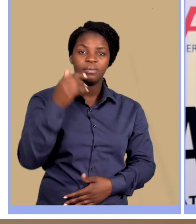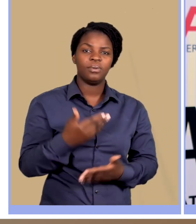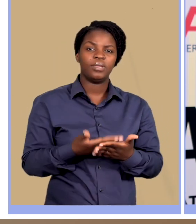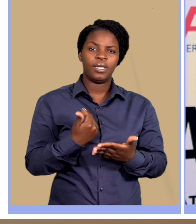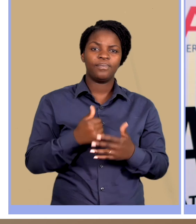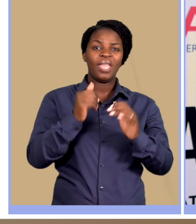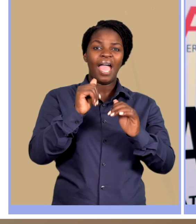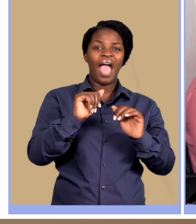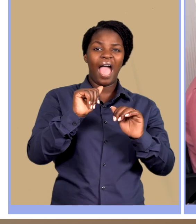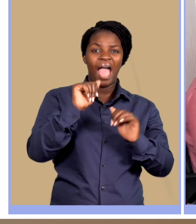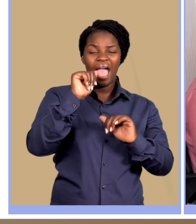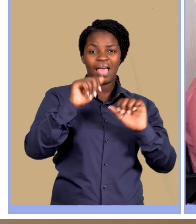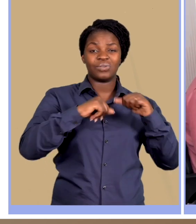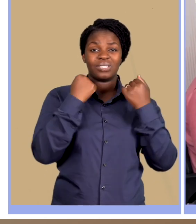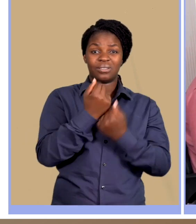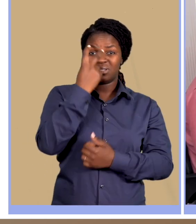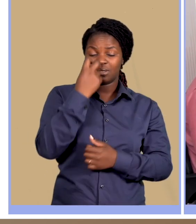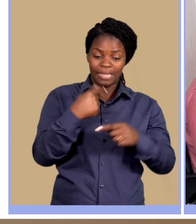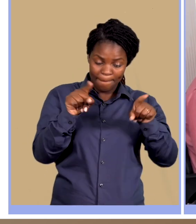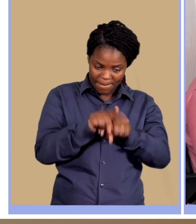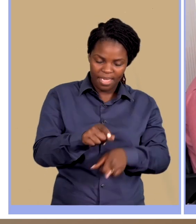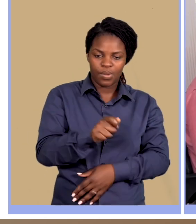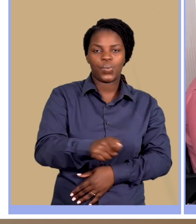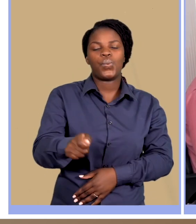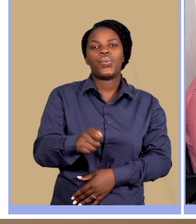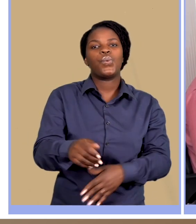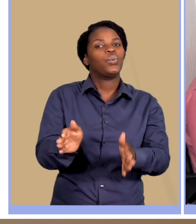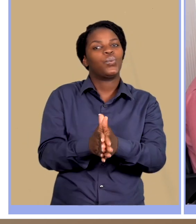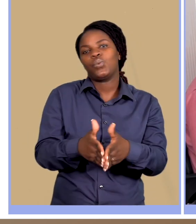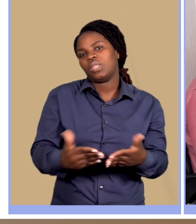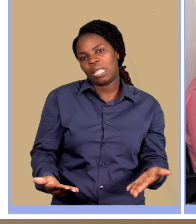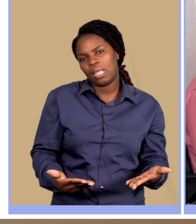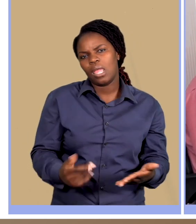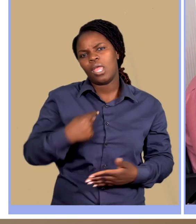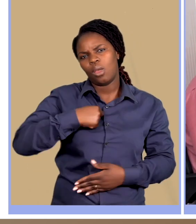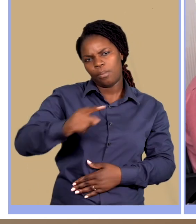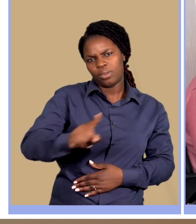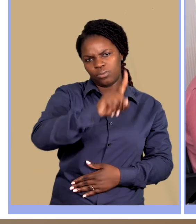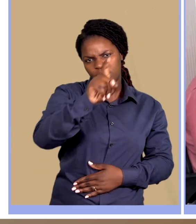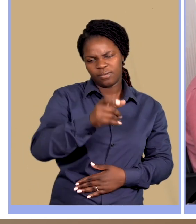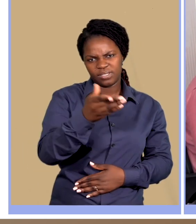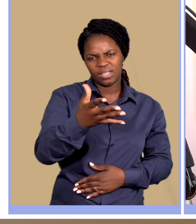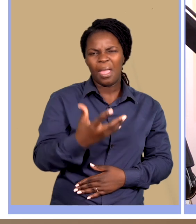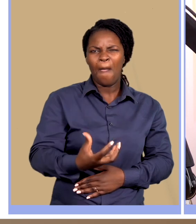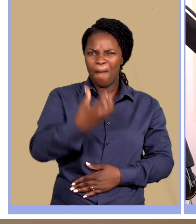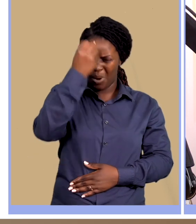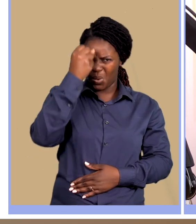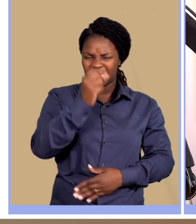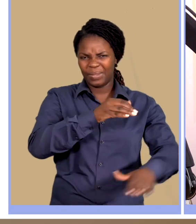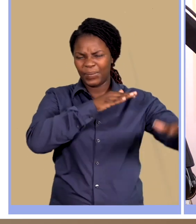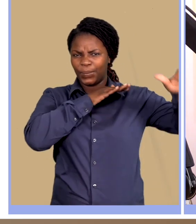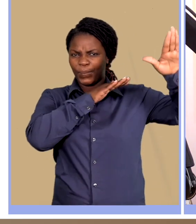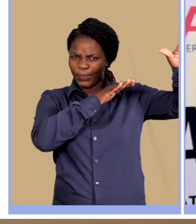Será que pode ser possível nas zonas rurais? Porque eu olho muito mais nas zonas urbanas e é o de menos, né?